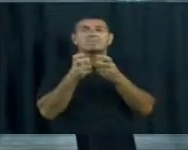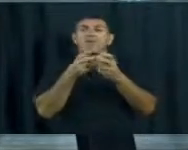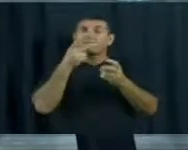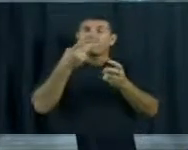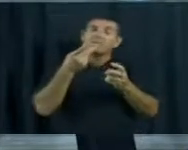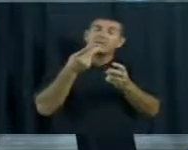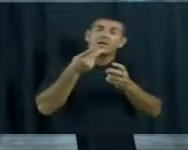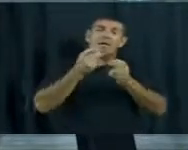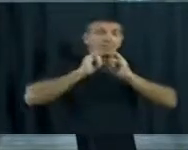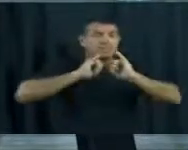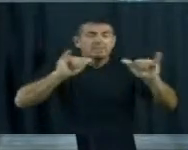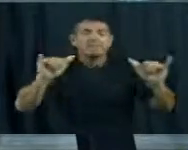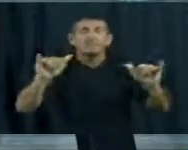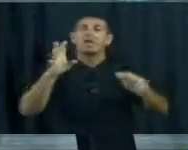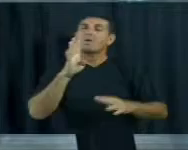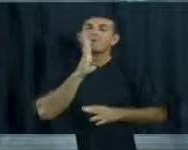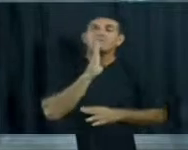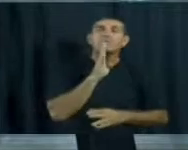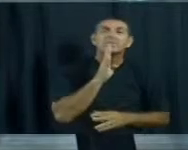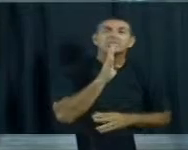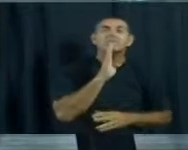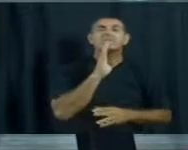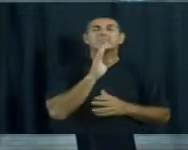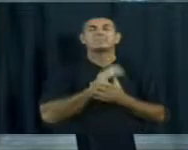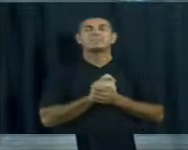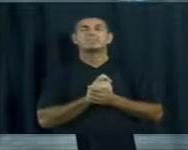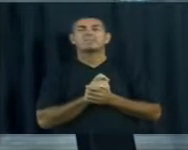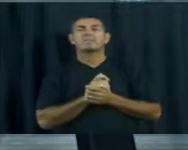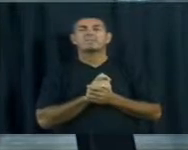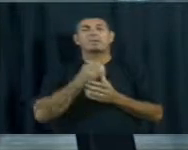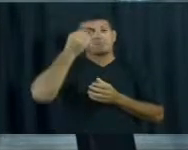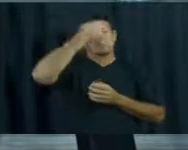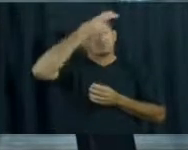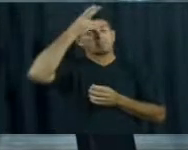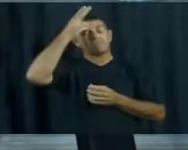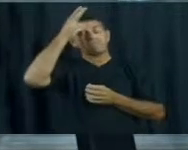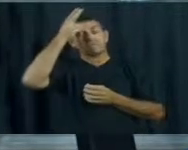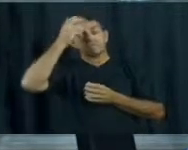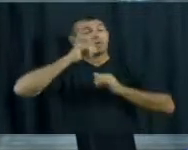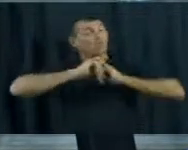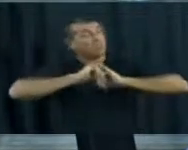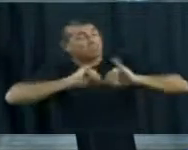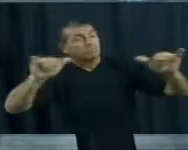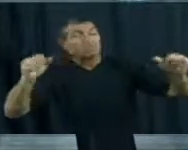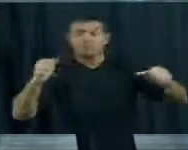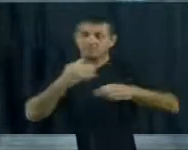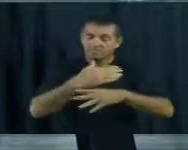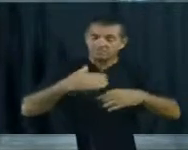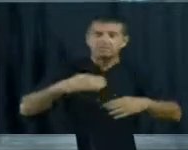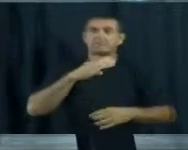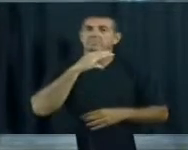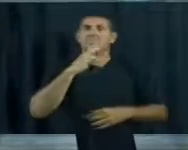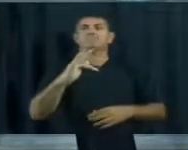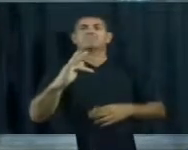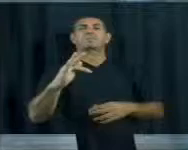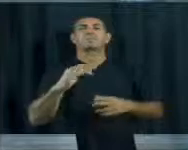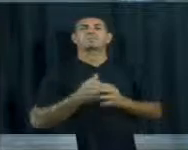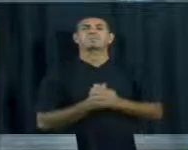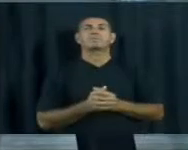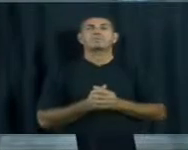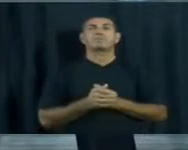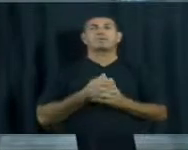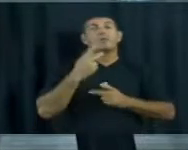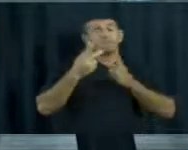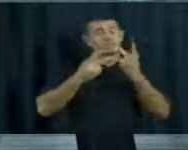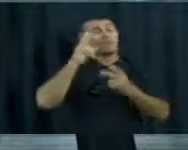queria conhecer a mensagem que o prefeito Adriano tem para trazer a cidade de Cabo Frio. Então, eu queria que você falasse um pouquinho, não sei se você